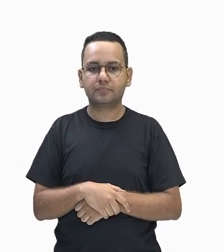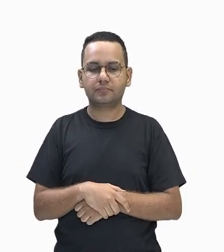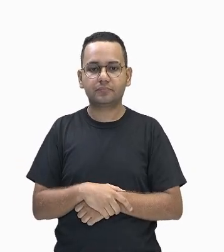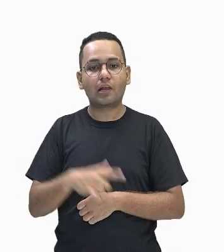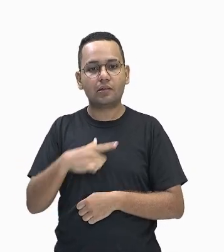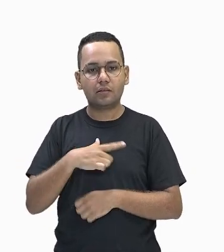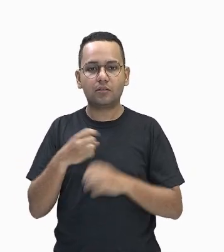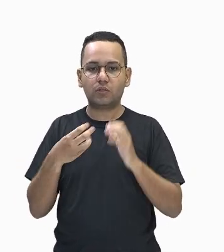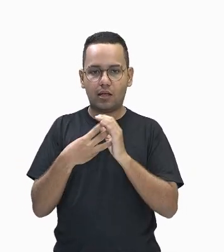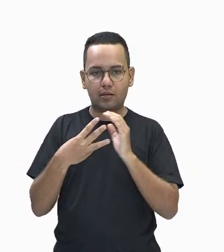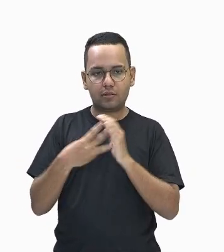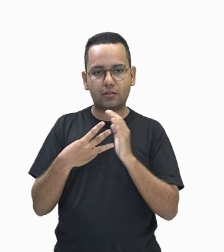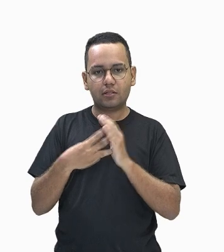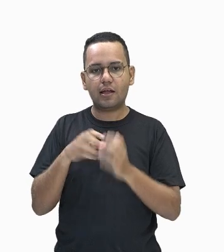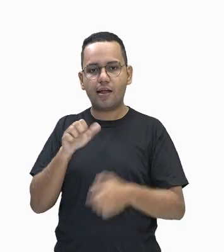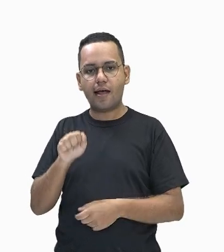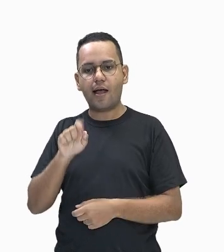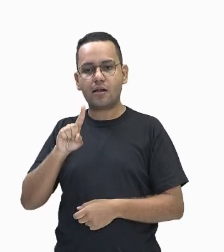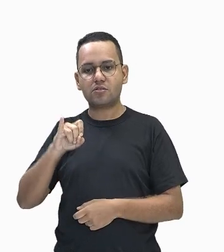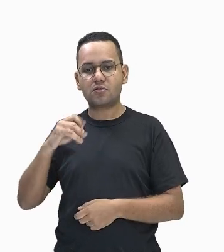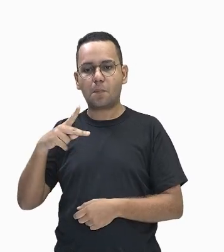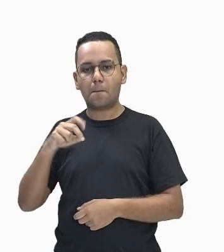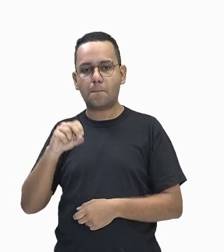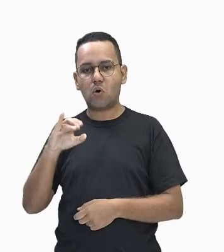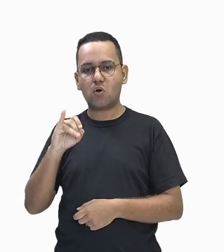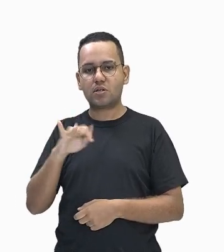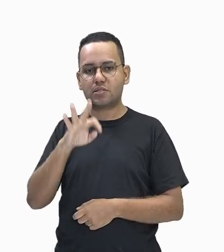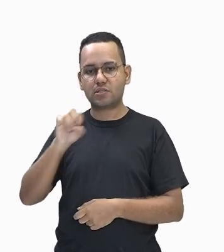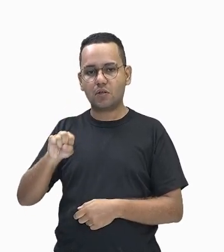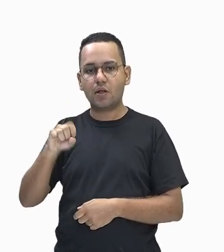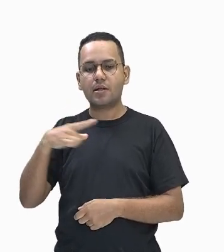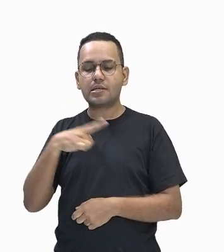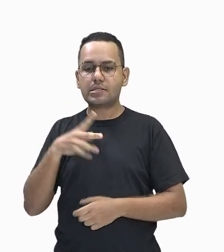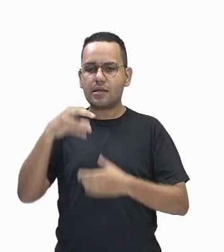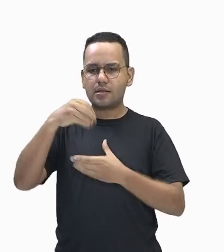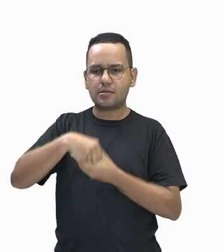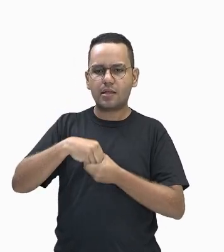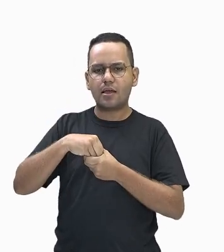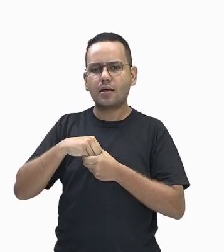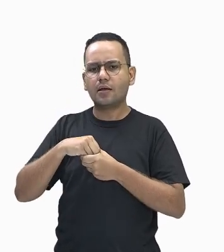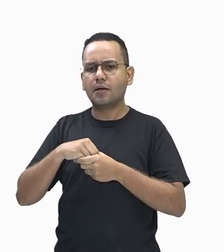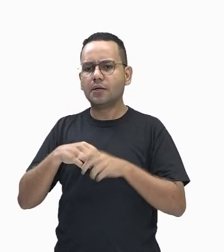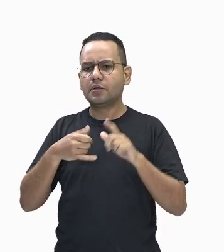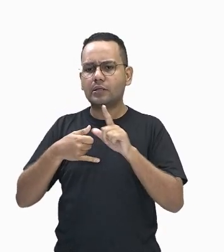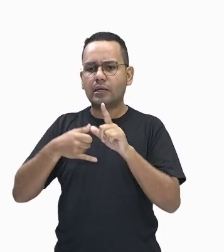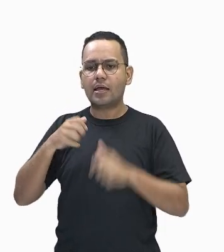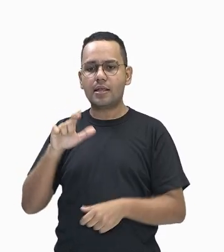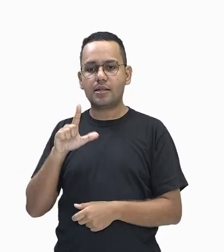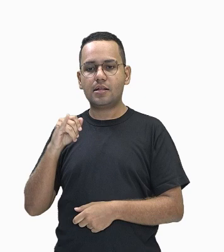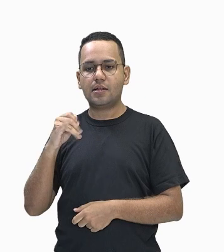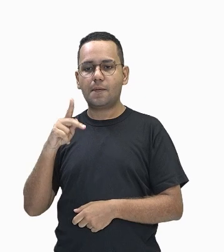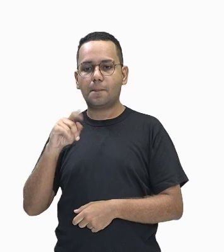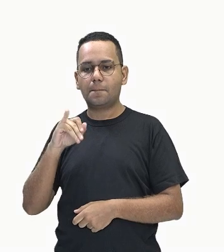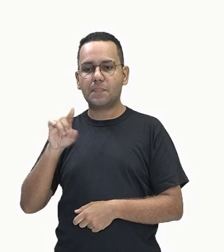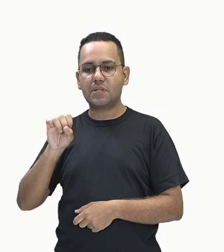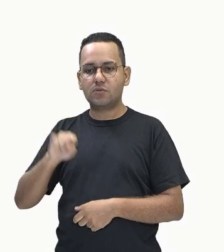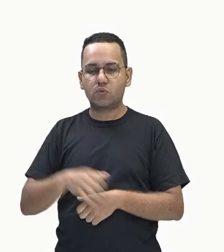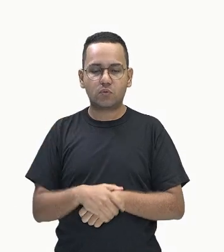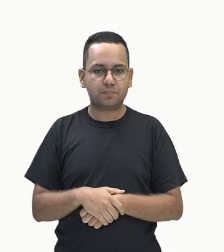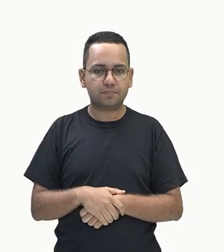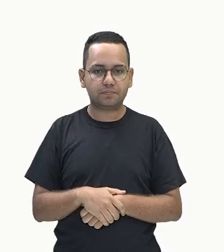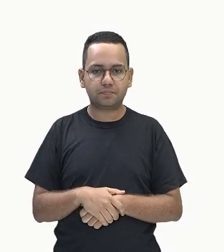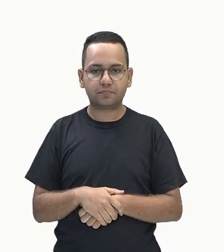células denominadas adipócitos que armazenam lipídios. Os lipídios são, popularmente